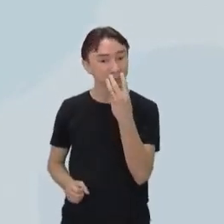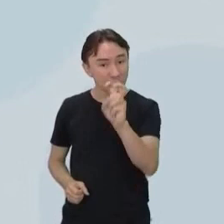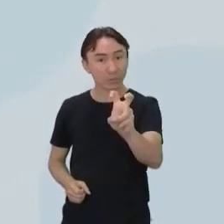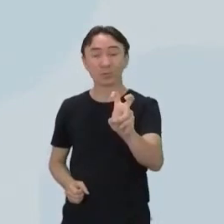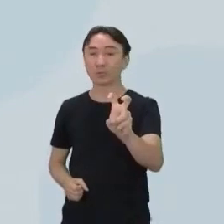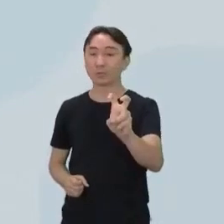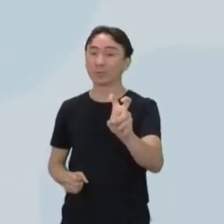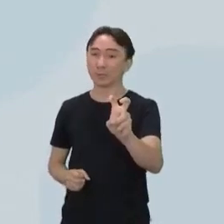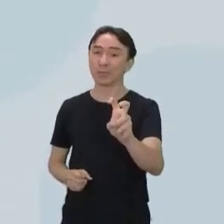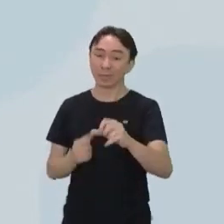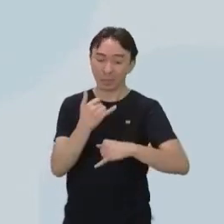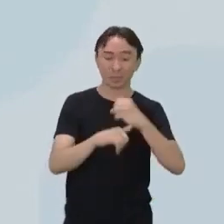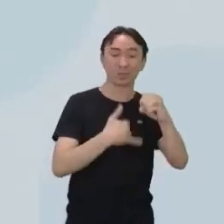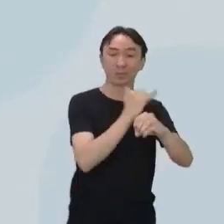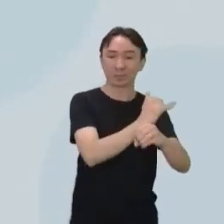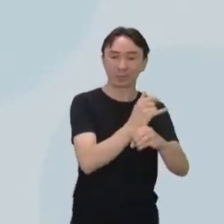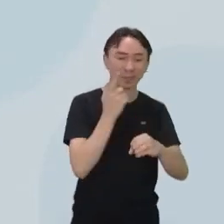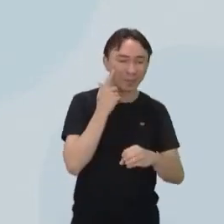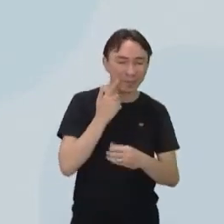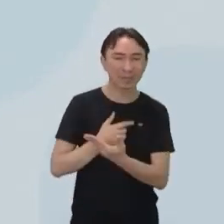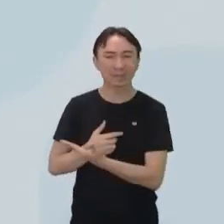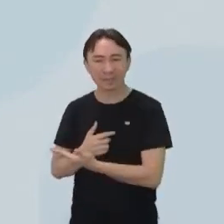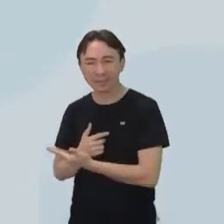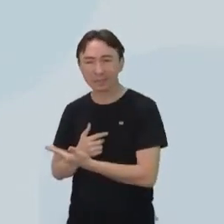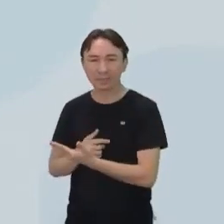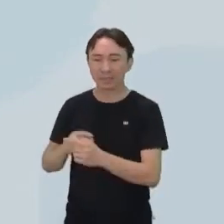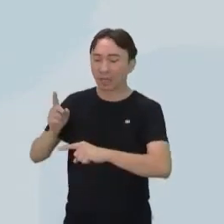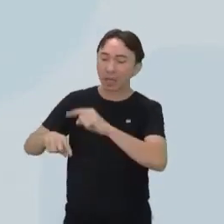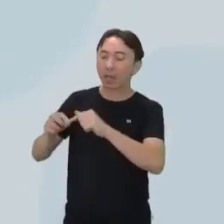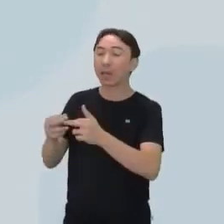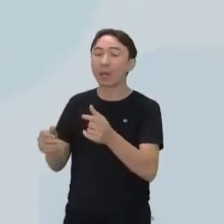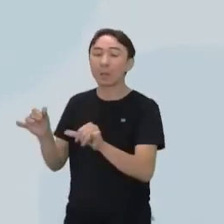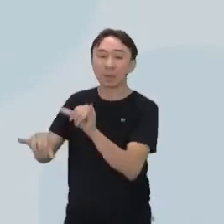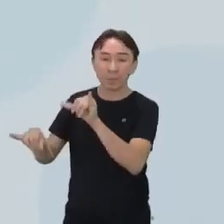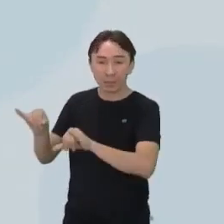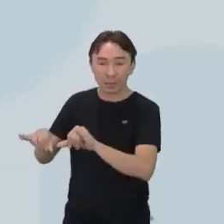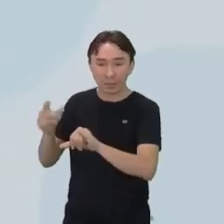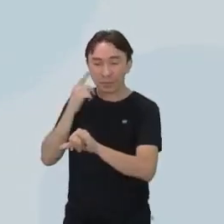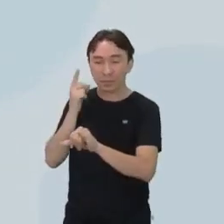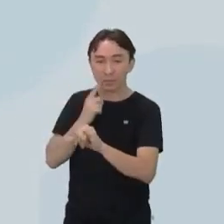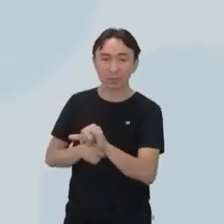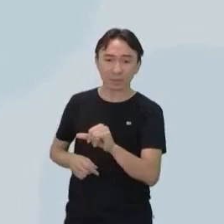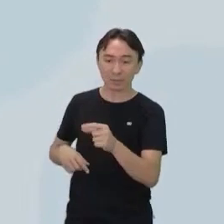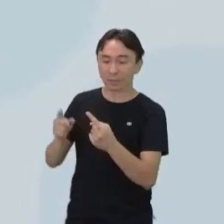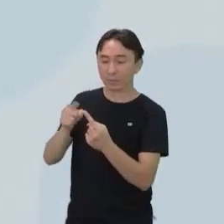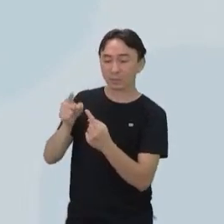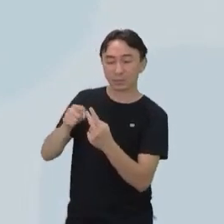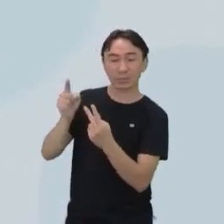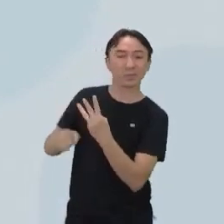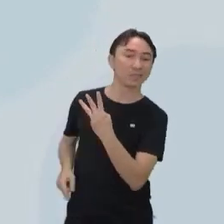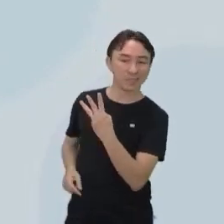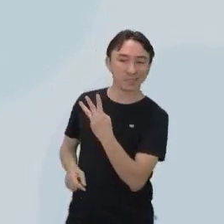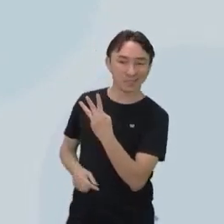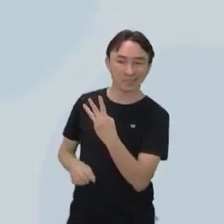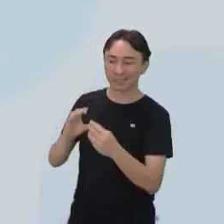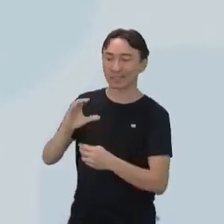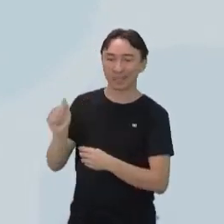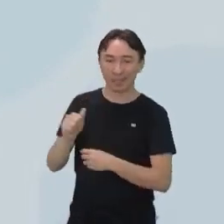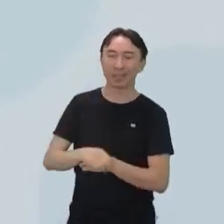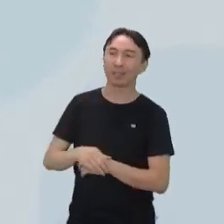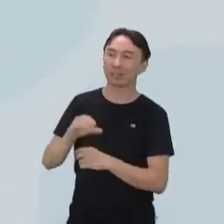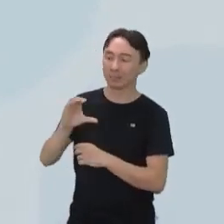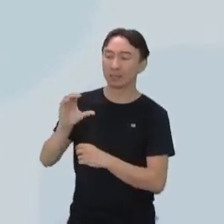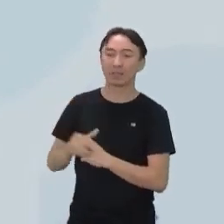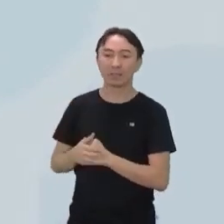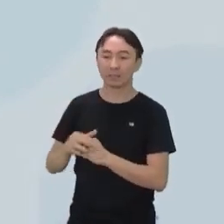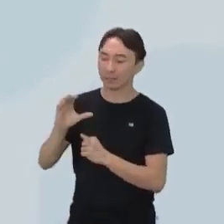quantos elementos químicos? Nós temos o elemento químico o oxigênio, o carbono e o cálcio, são 3 elementos químicos. Elementos químicos. Então, na estrutura